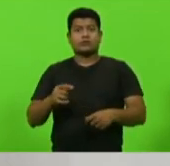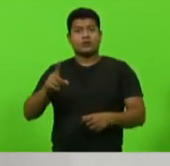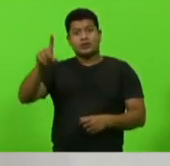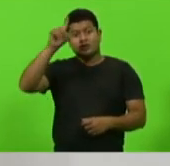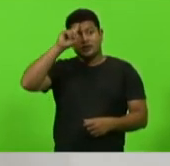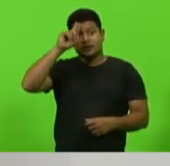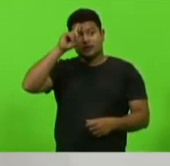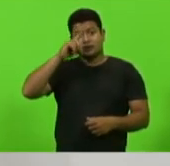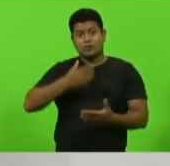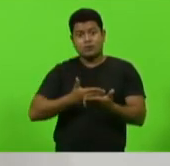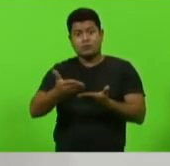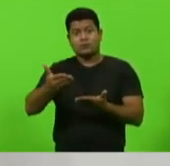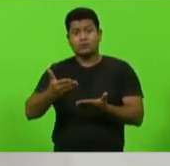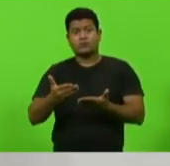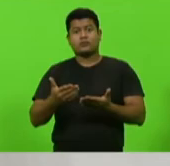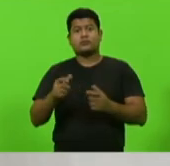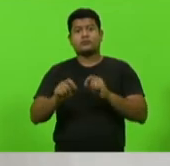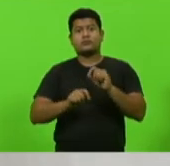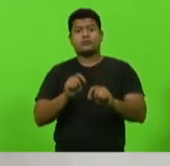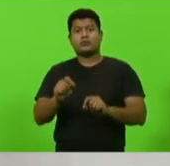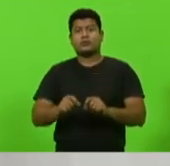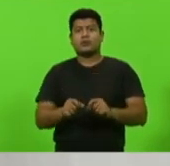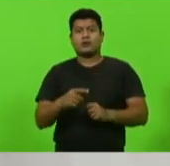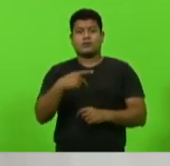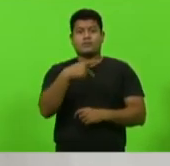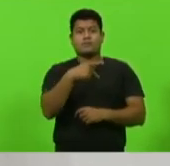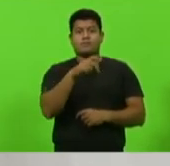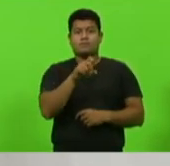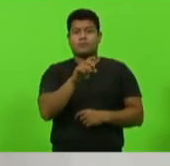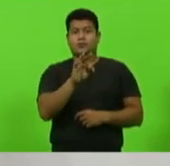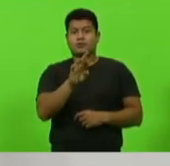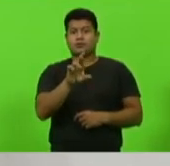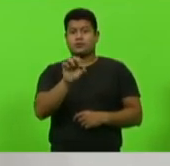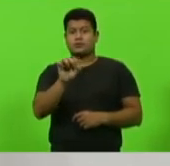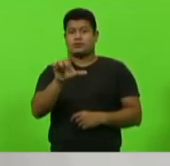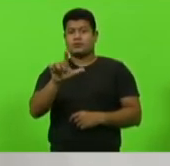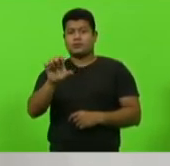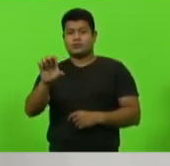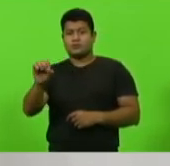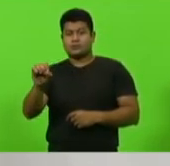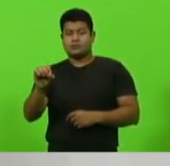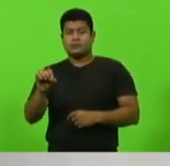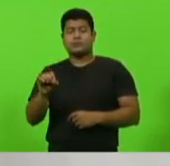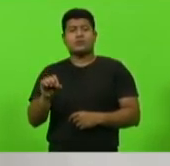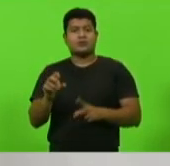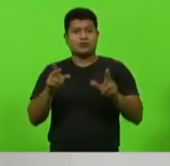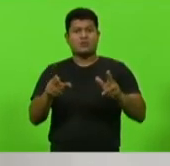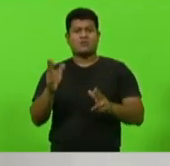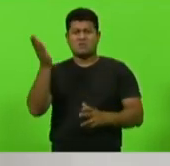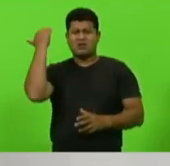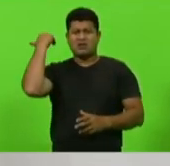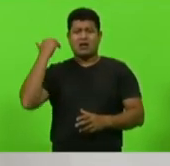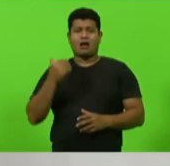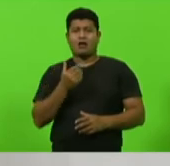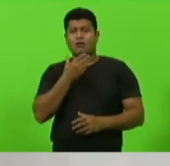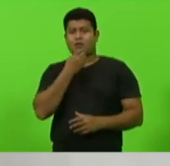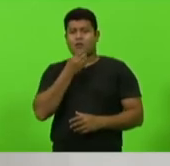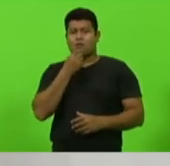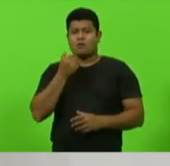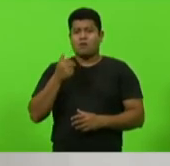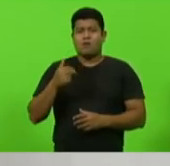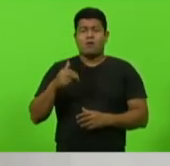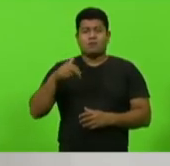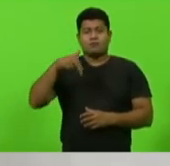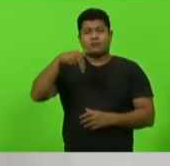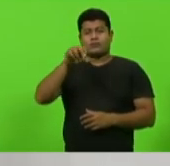época da Arca de Noé, segundo a história, já tinha petróleo na Arca de Noé, o betume. Nós saímos daqui e vamos